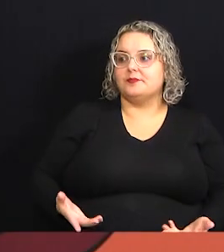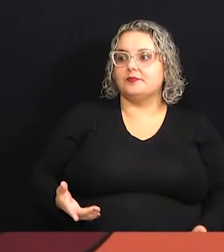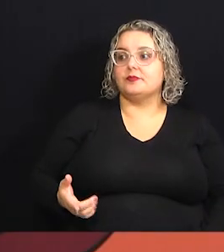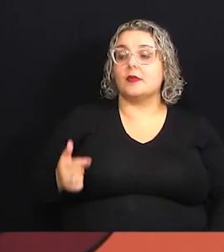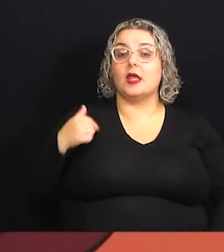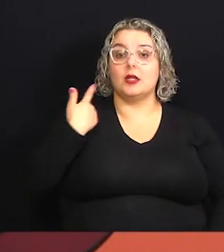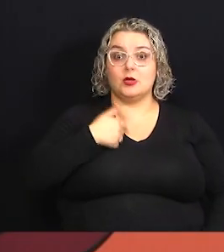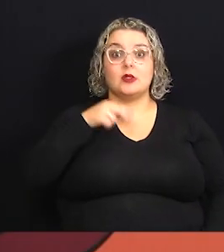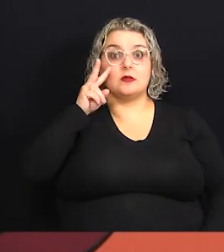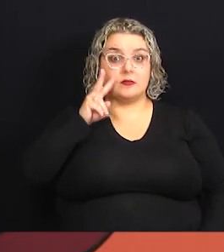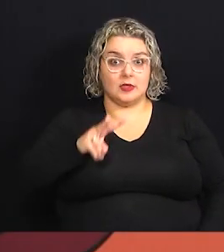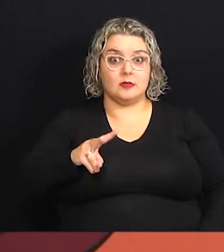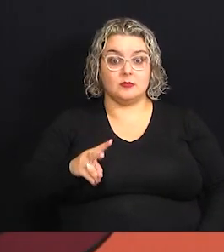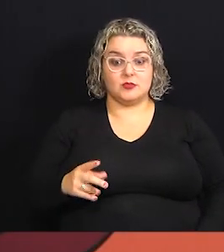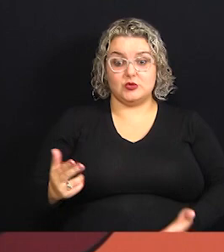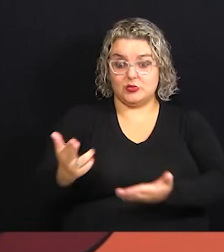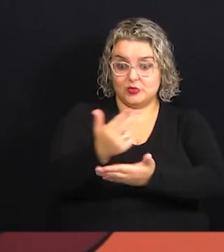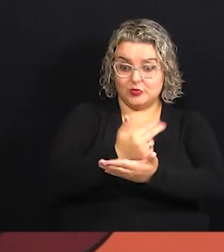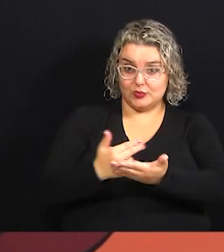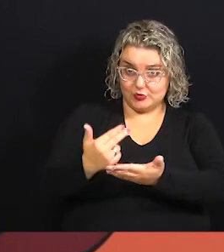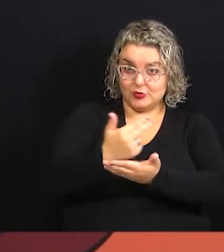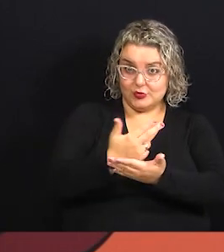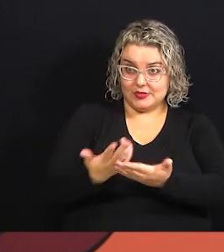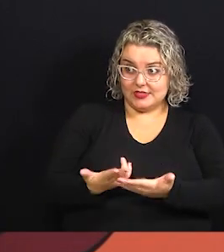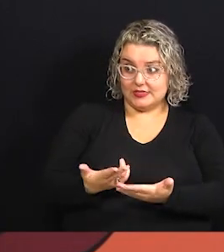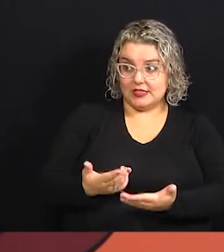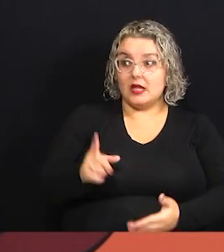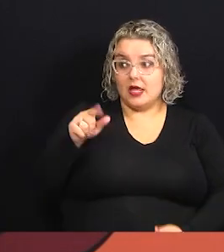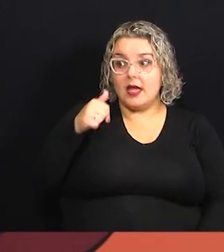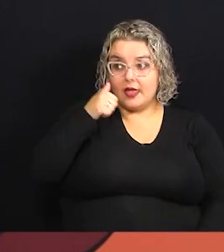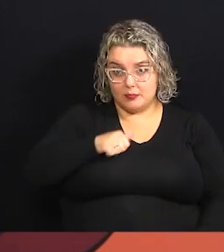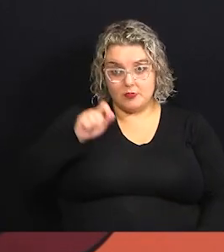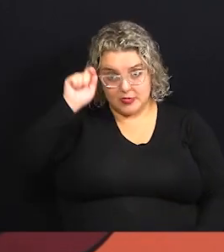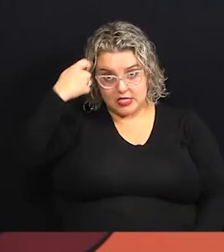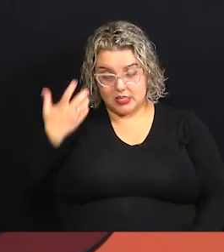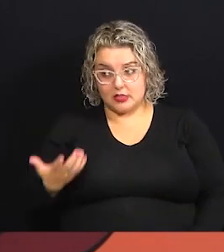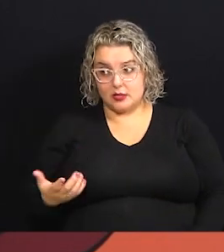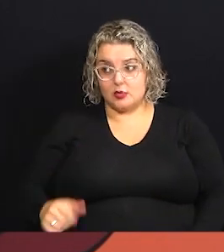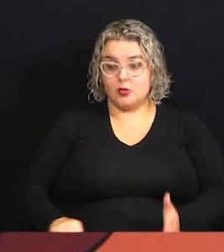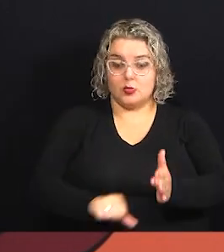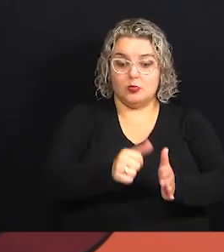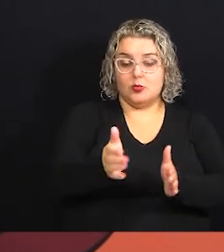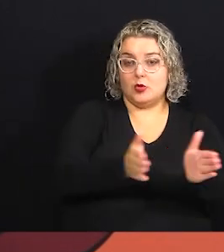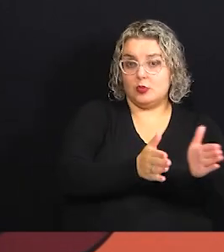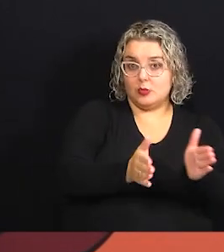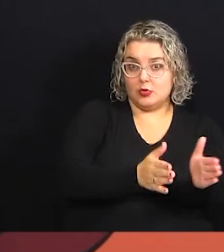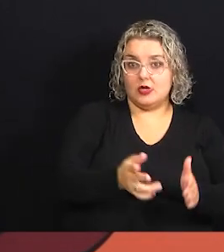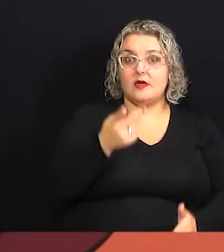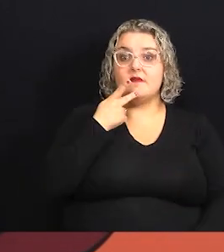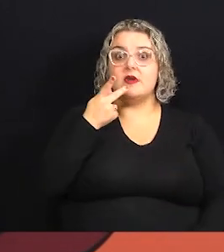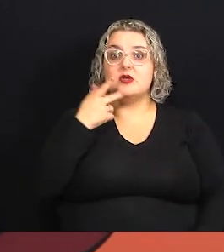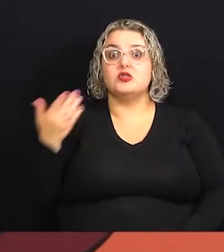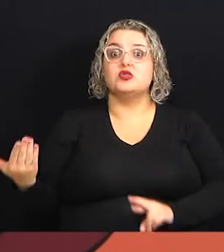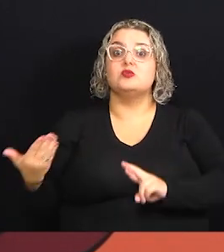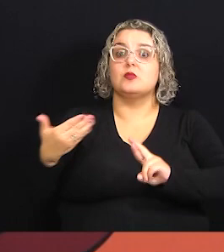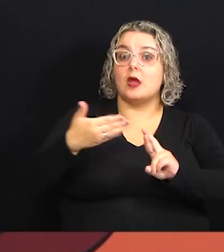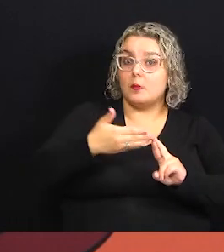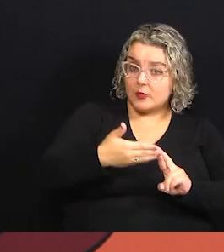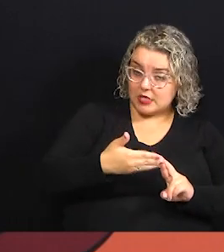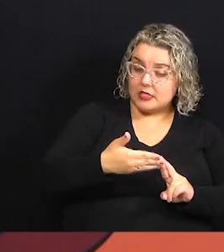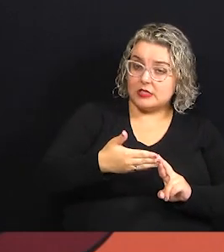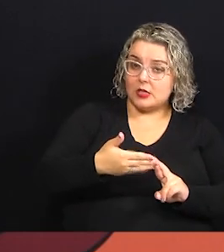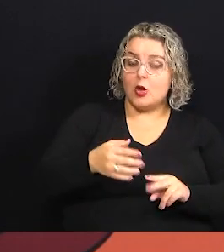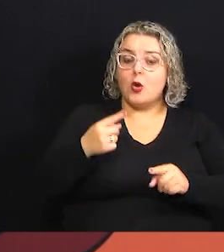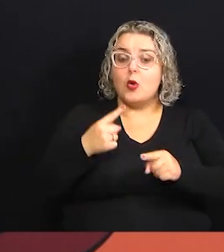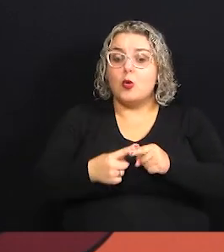gente pode ver na capa do livro, né, a Nina é preta, né? No primeiro bloco a gente falou sobre a representatividade,